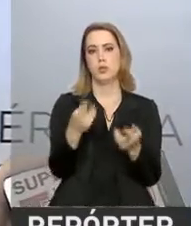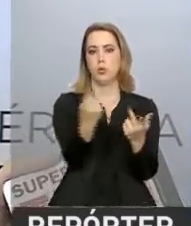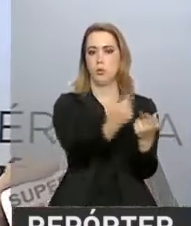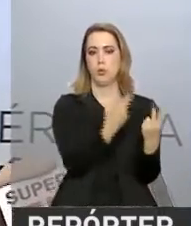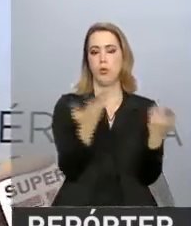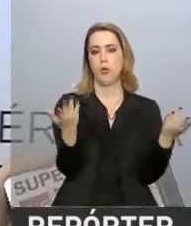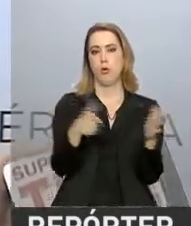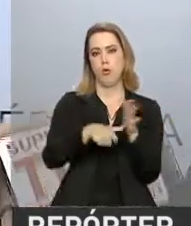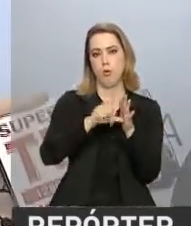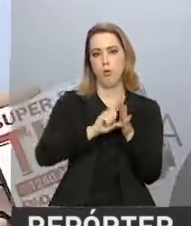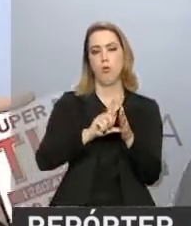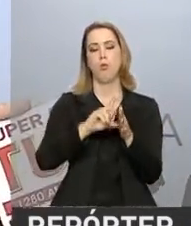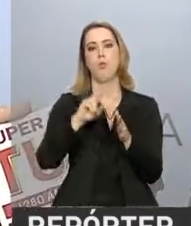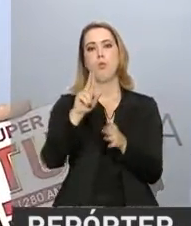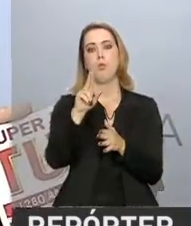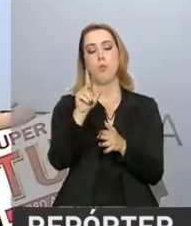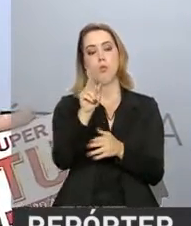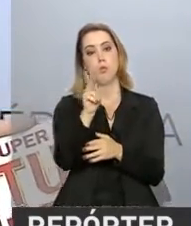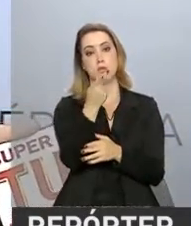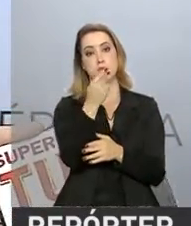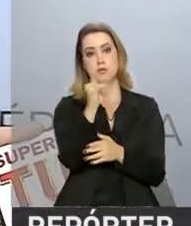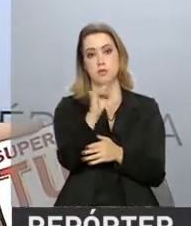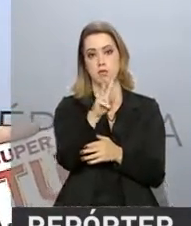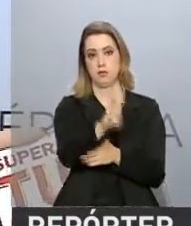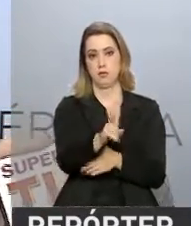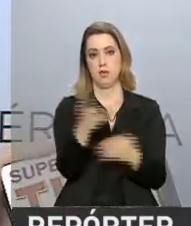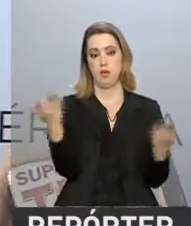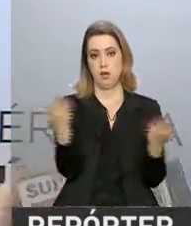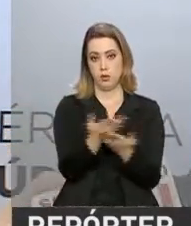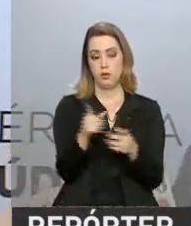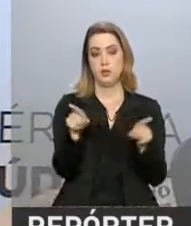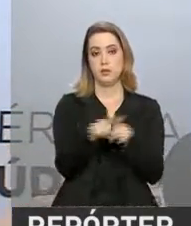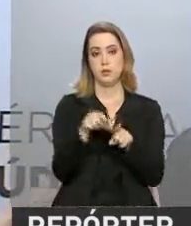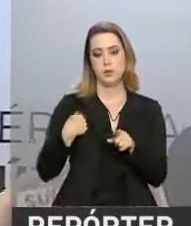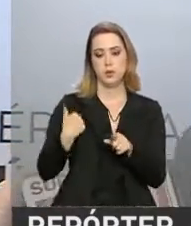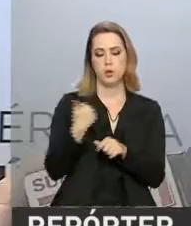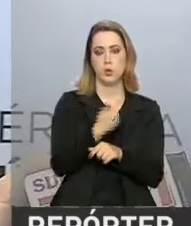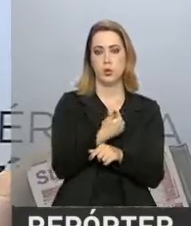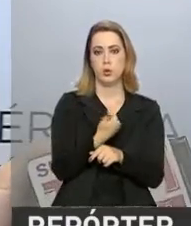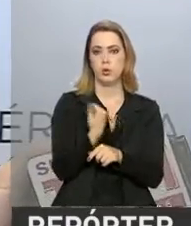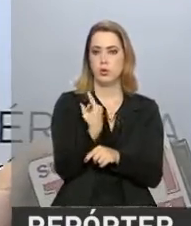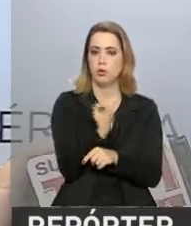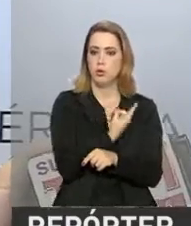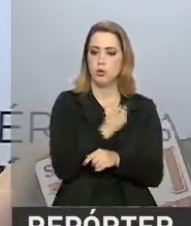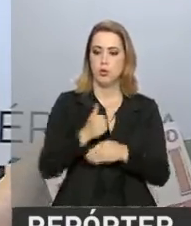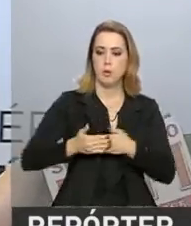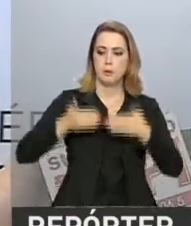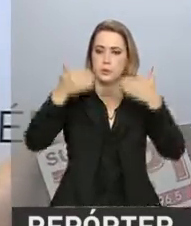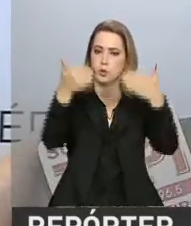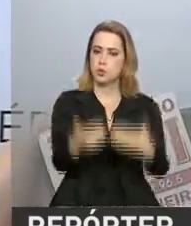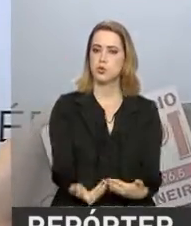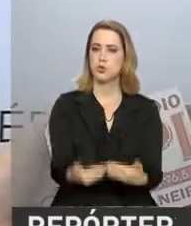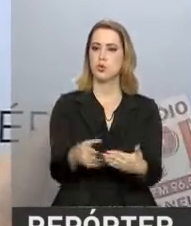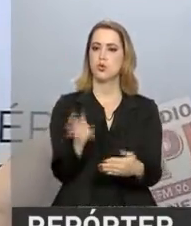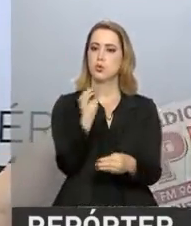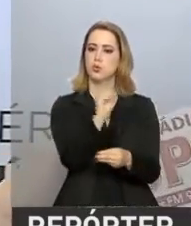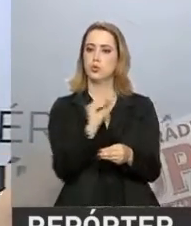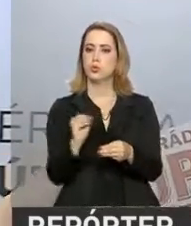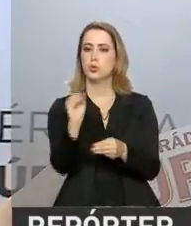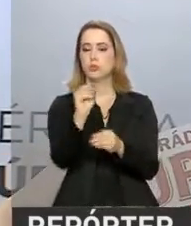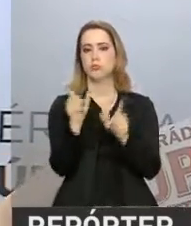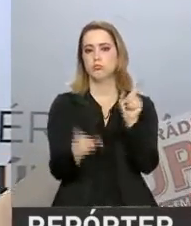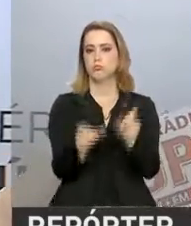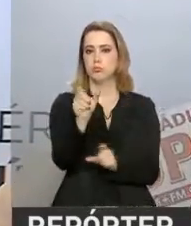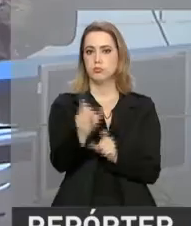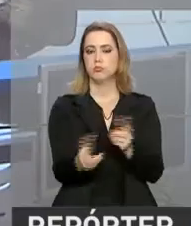fazendo com todas as áreas, nós estamos buscando estar sempre na ponta em relação aos demais países do mundo. E esse é mais um passo